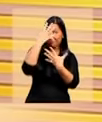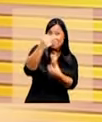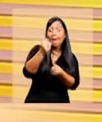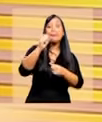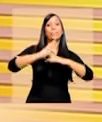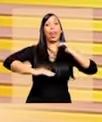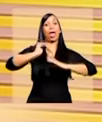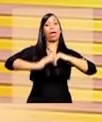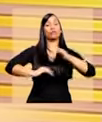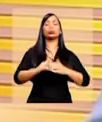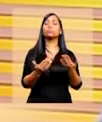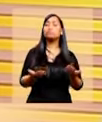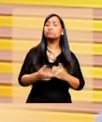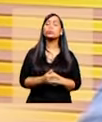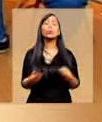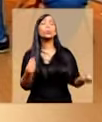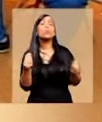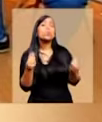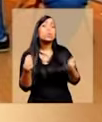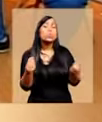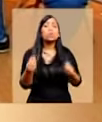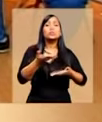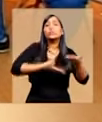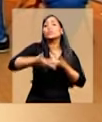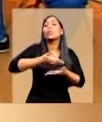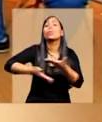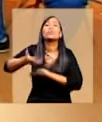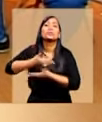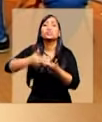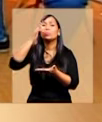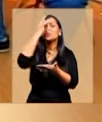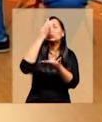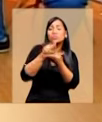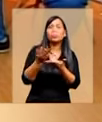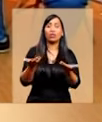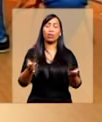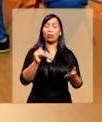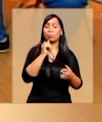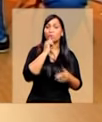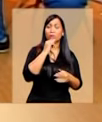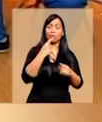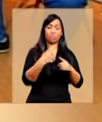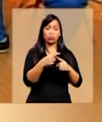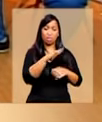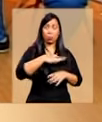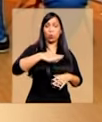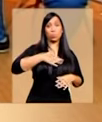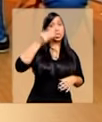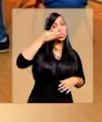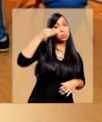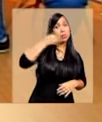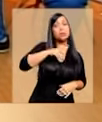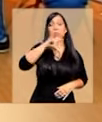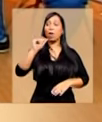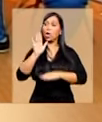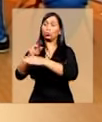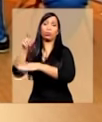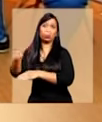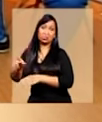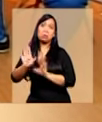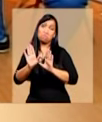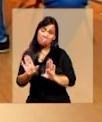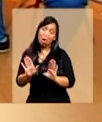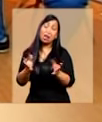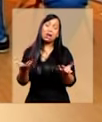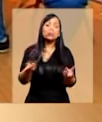então. Sempre. E como é que funciona esse compartilhamento de fé? Porque às vezes a minha experiência não é que vai servir para